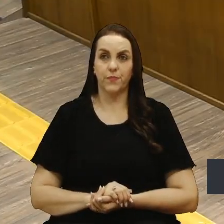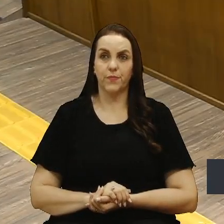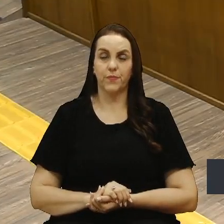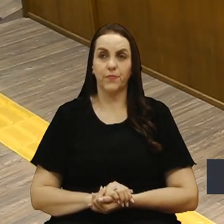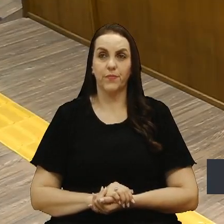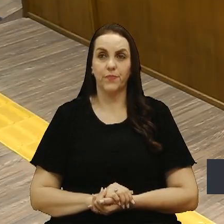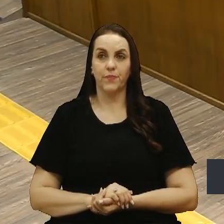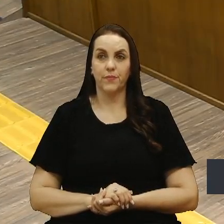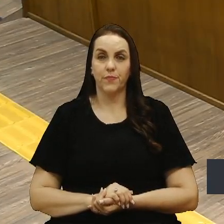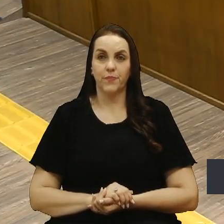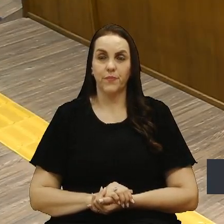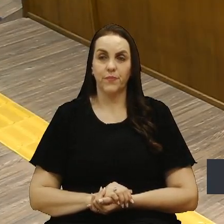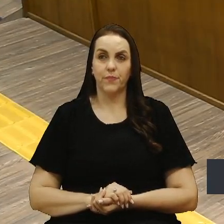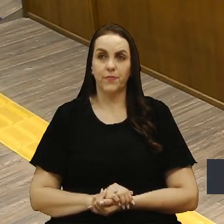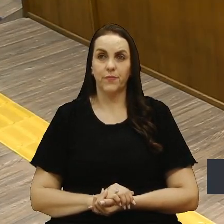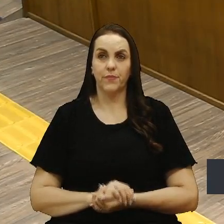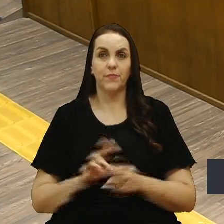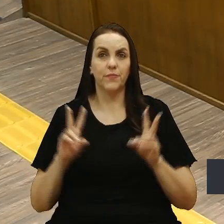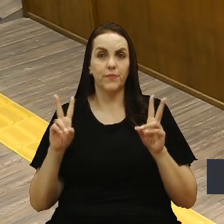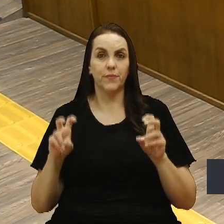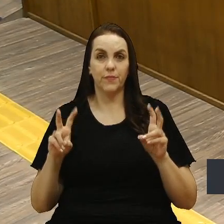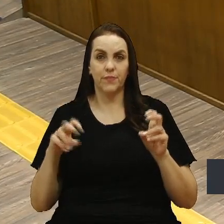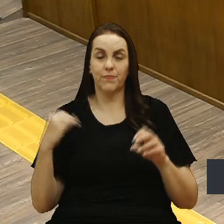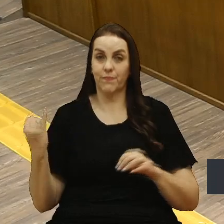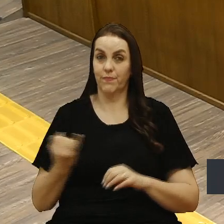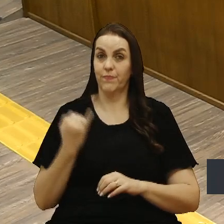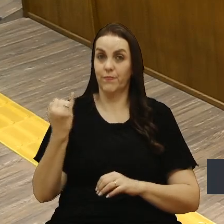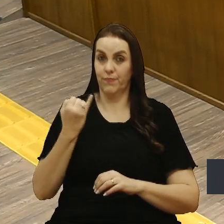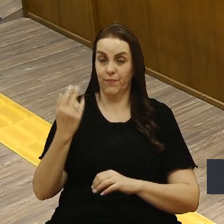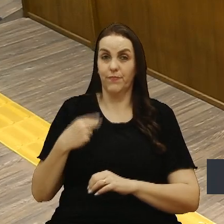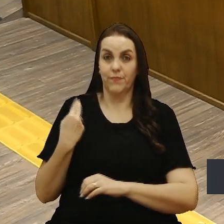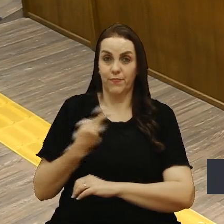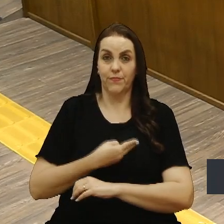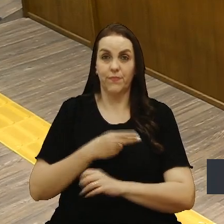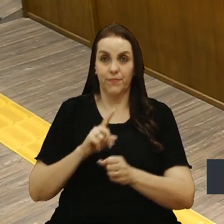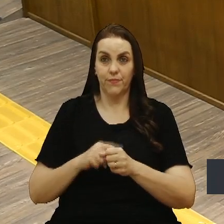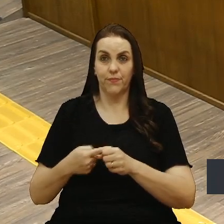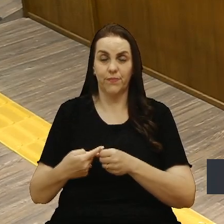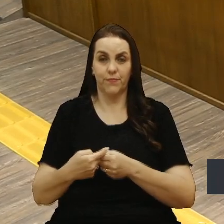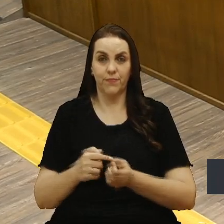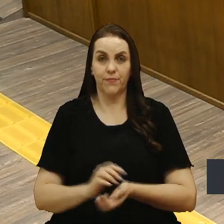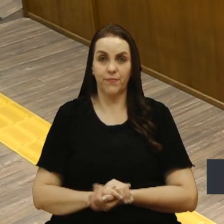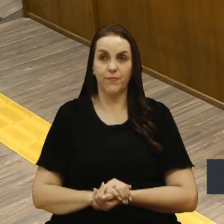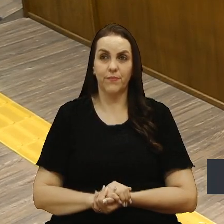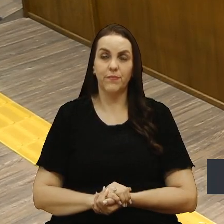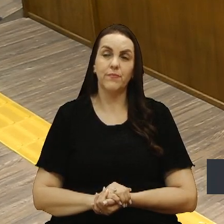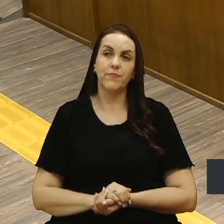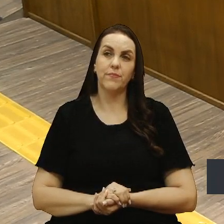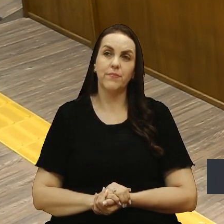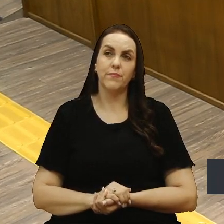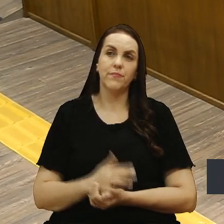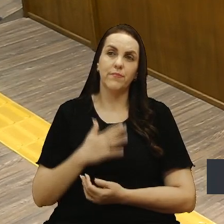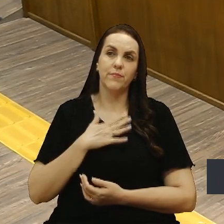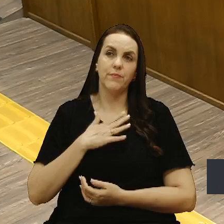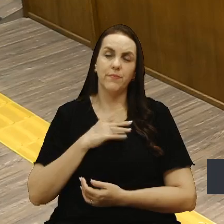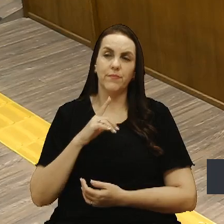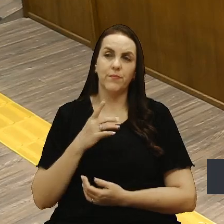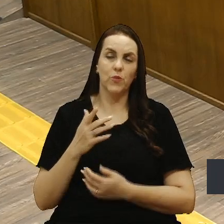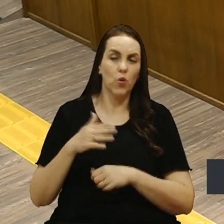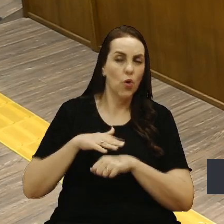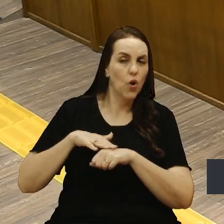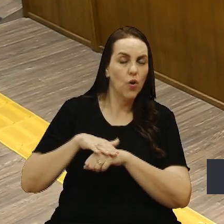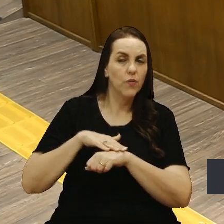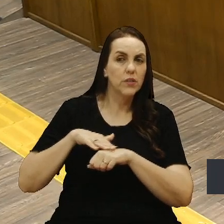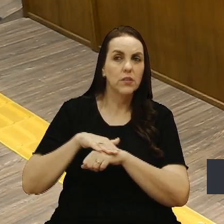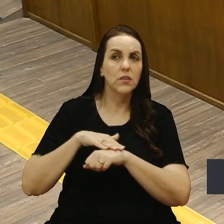Então, tema muito importante para o nosso município e eu tenho conversado